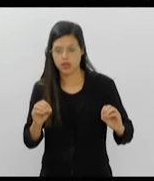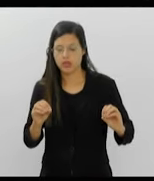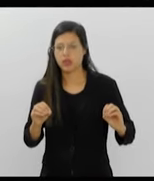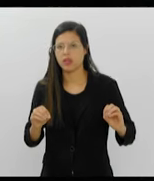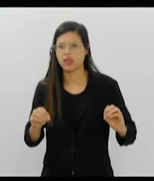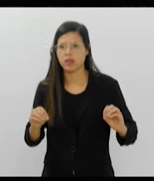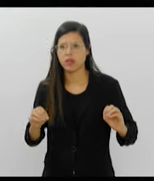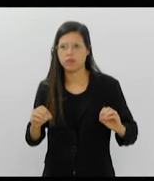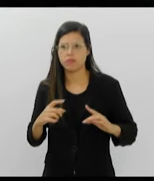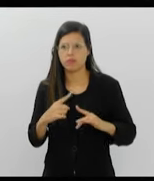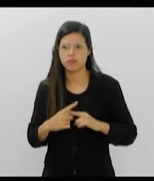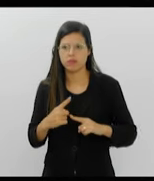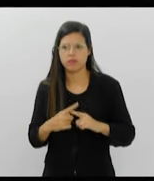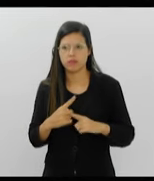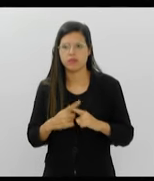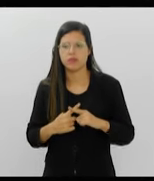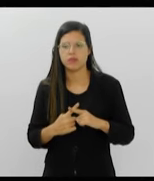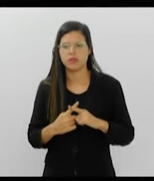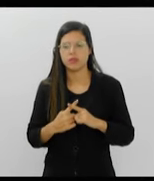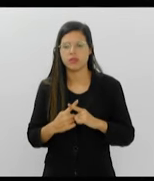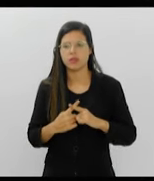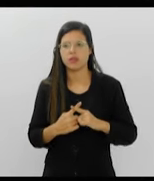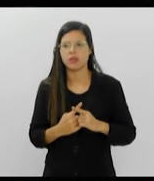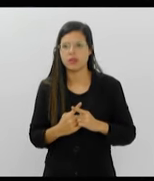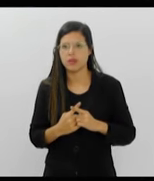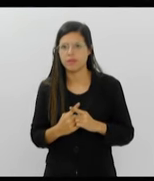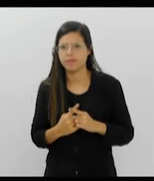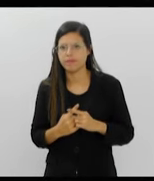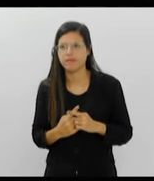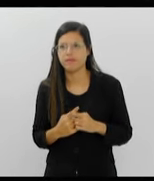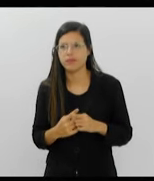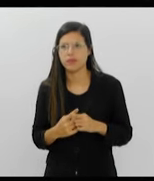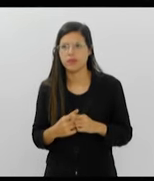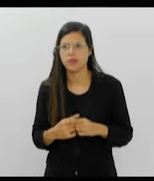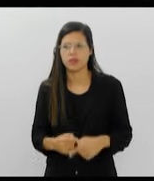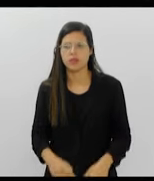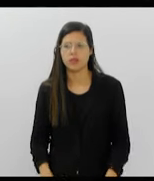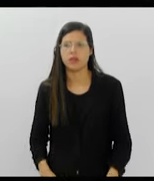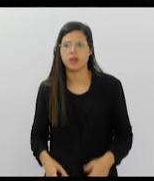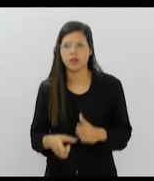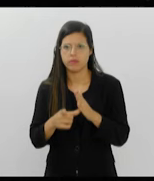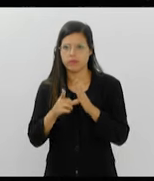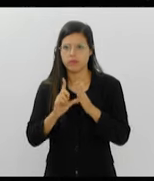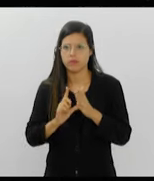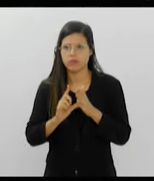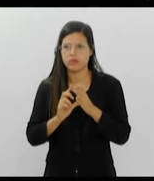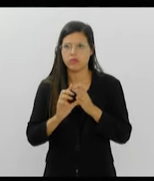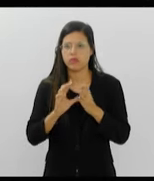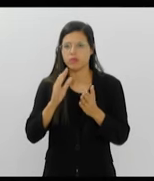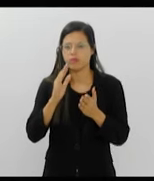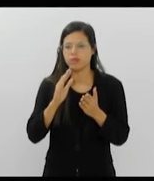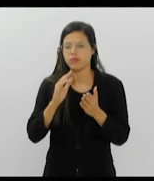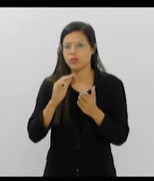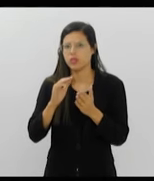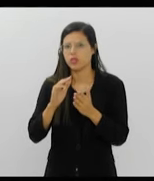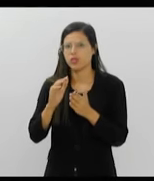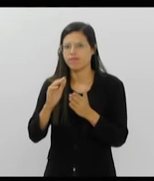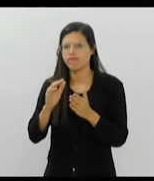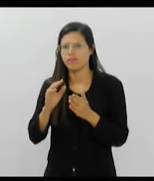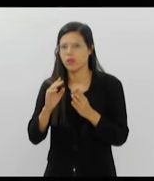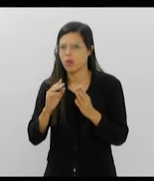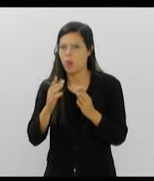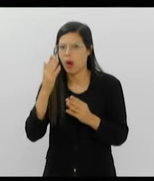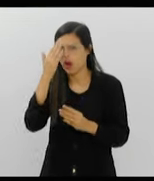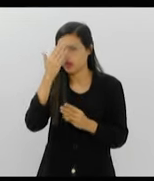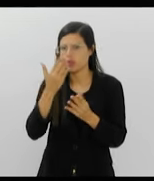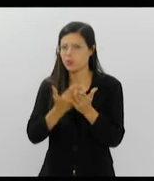porque considerei, antes de mais nada, uma vitória da democracia